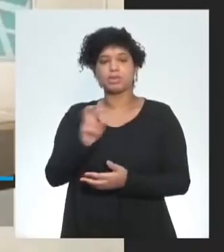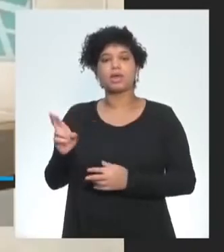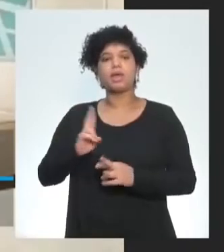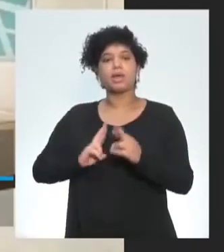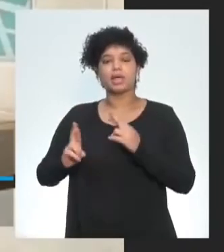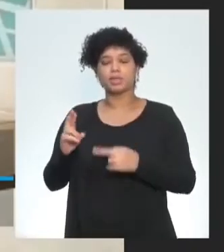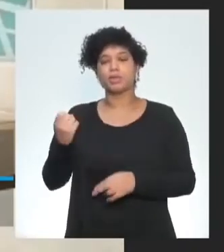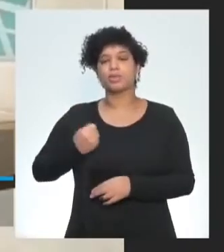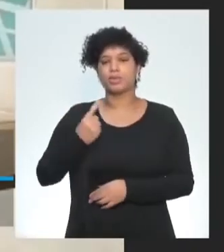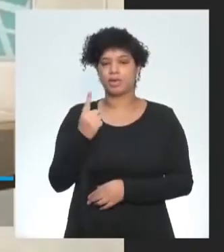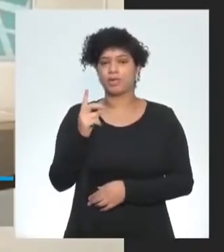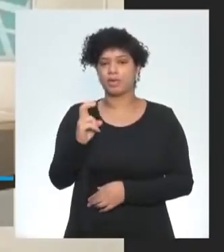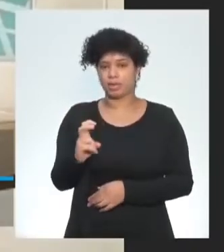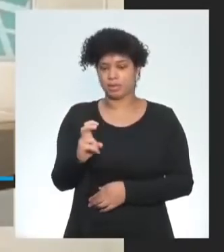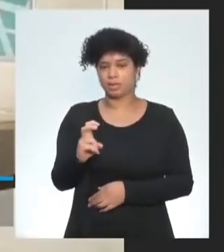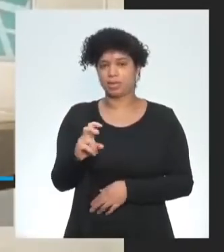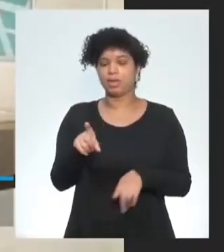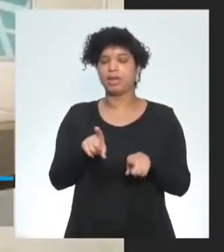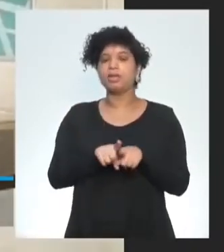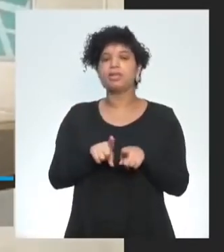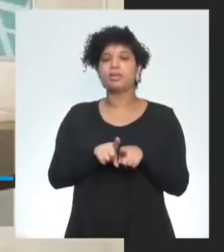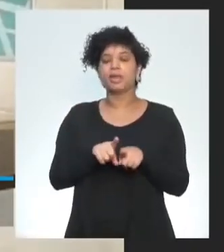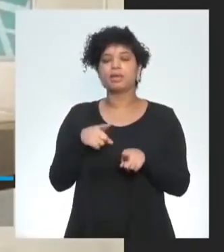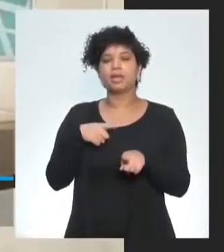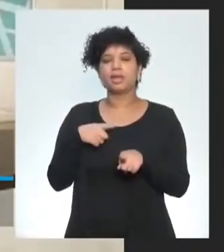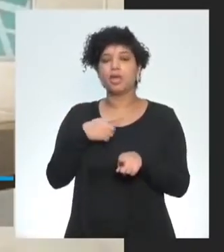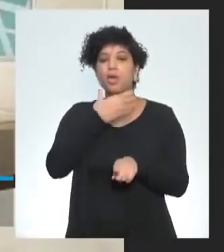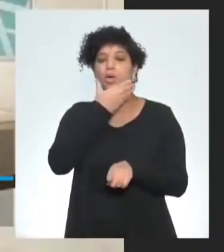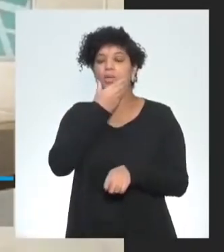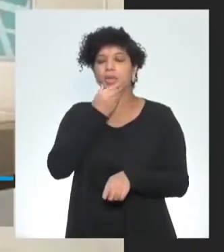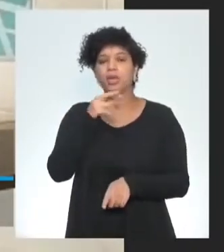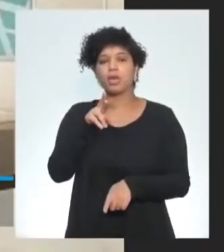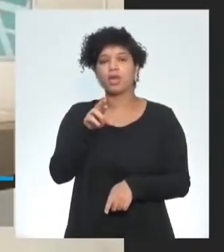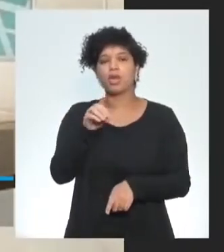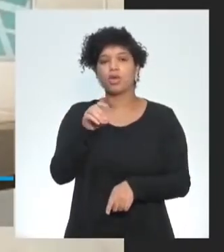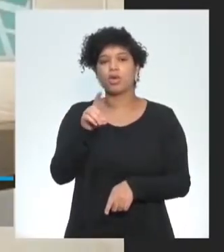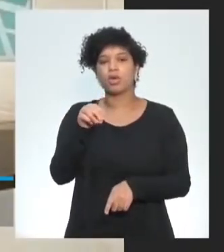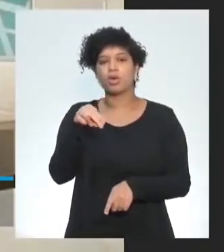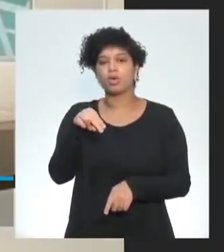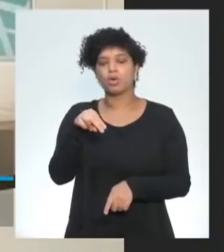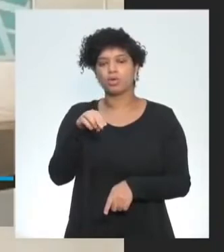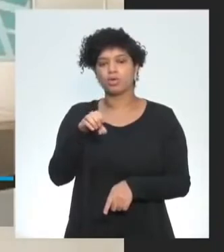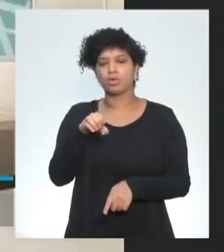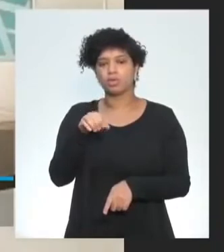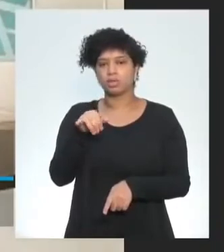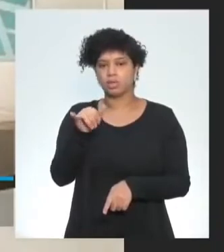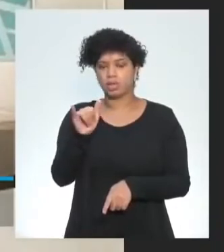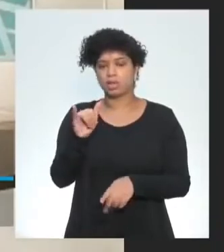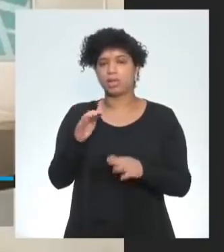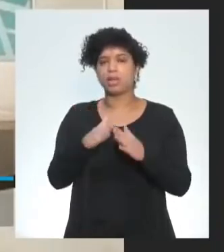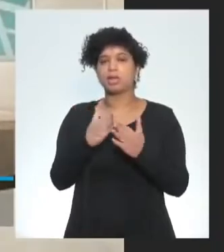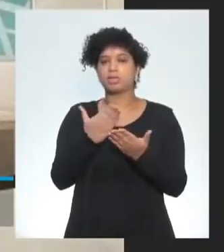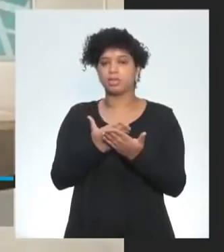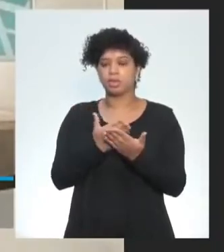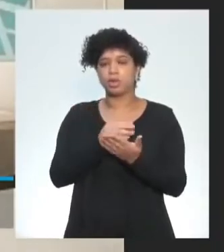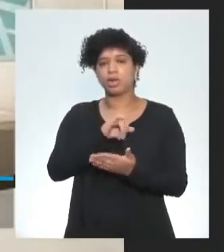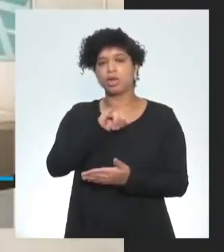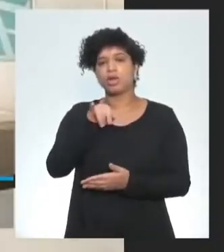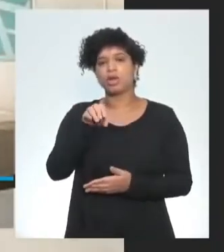resposta 15. E também temos a interação do professor Rodinei, os alunos da Escola Estadual José Olímpio Pereira